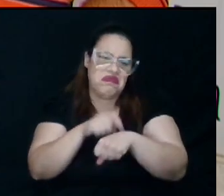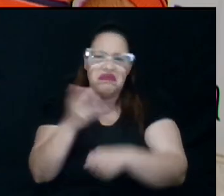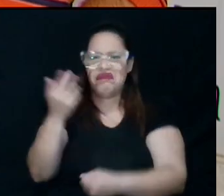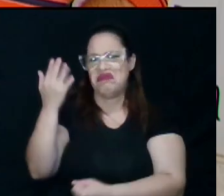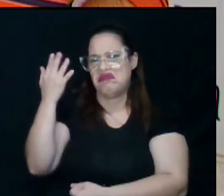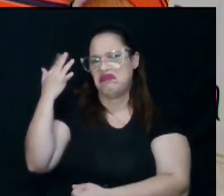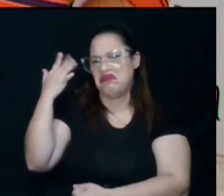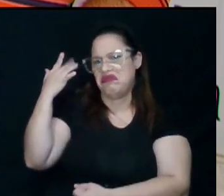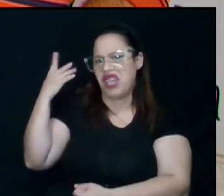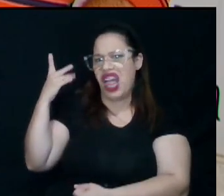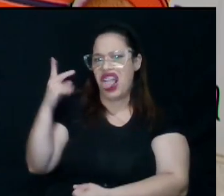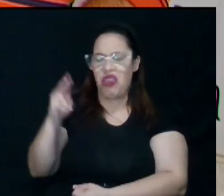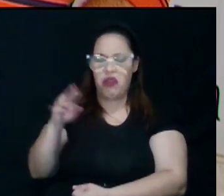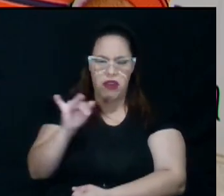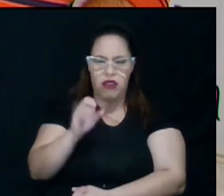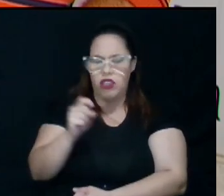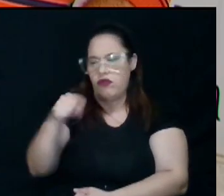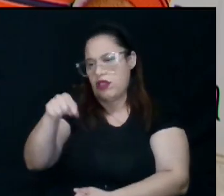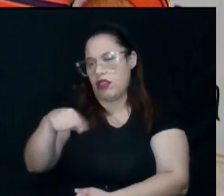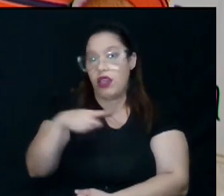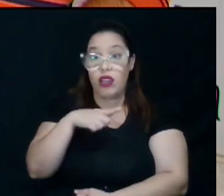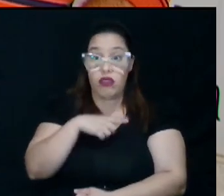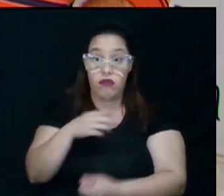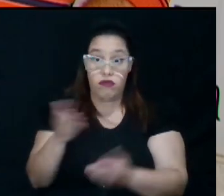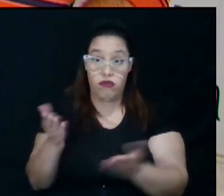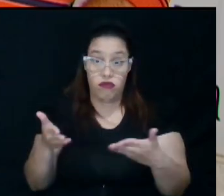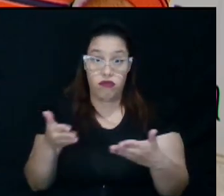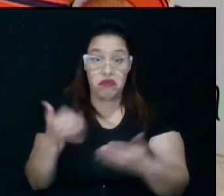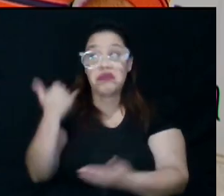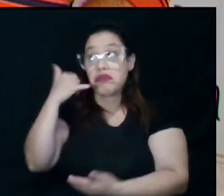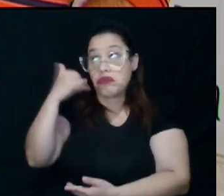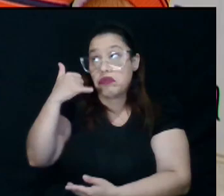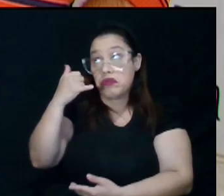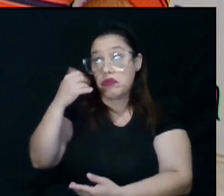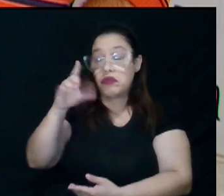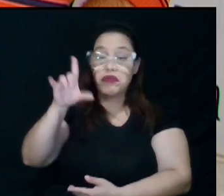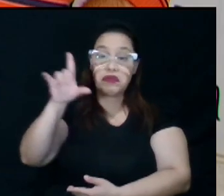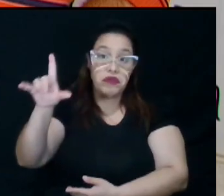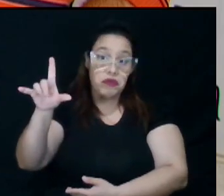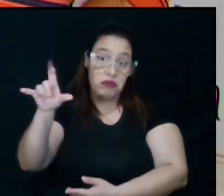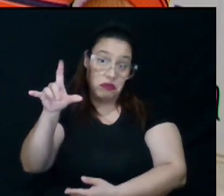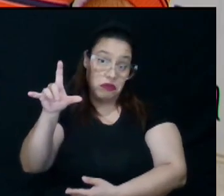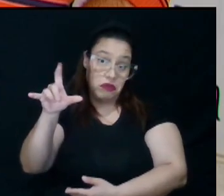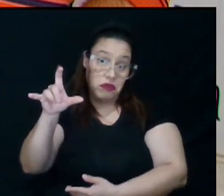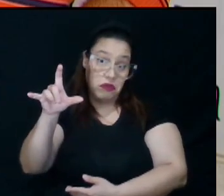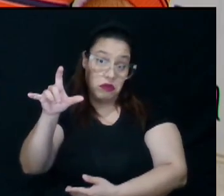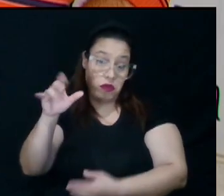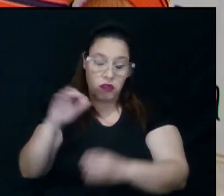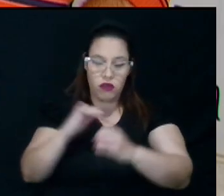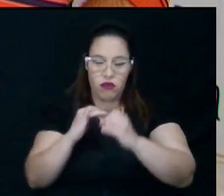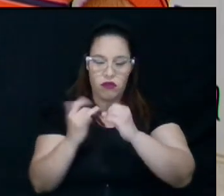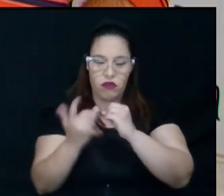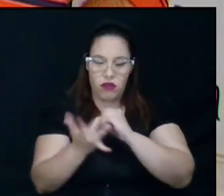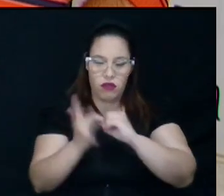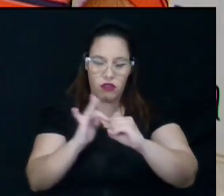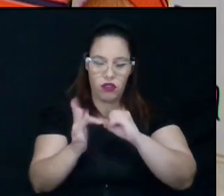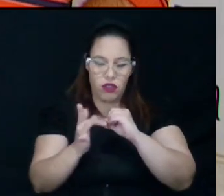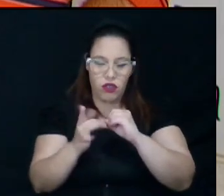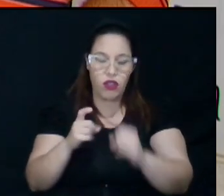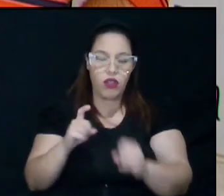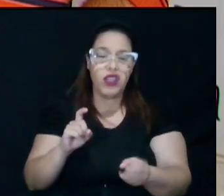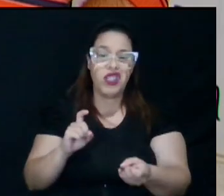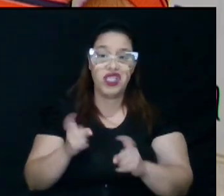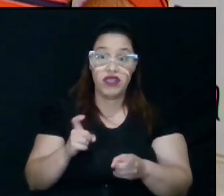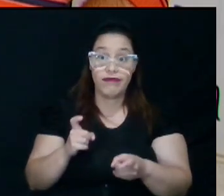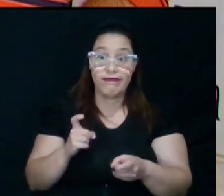que tem hoje com o celular, Instagram, redes sociais, o próprio TikTok. Então, é possível trazer isso